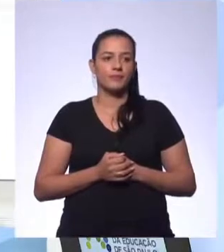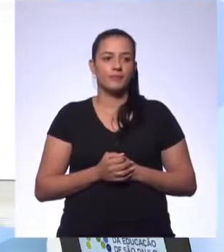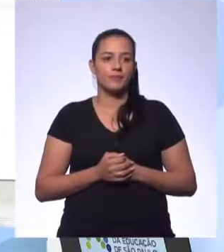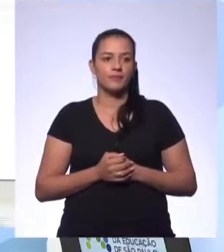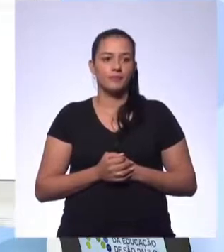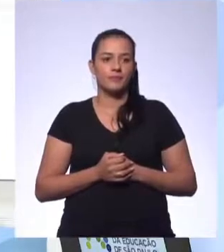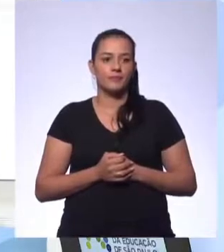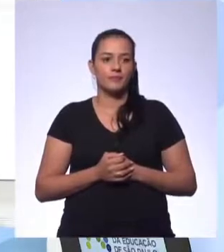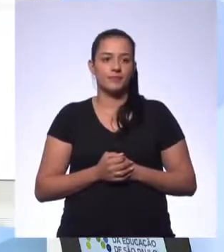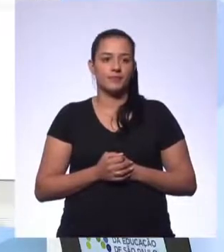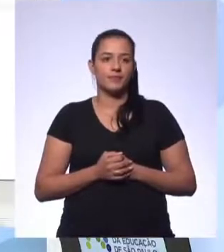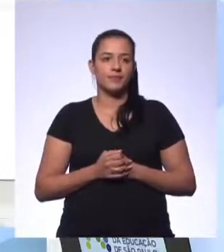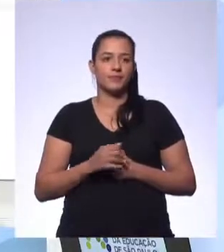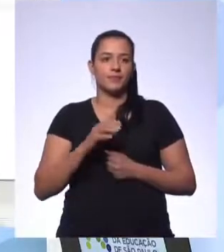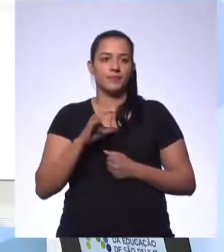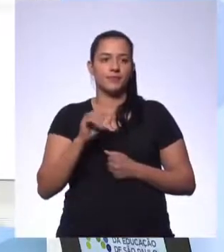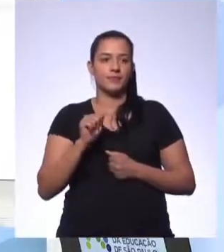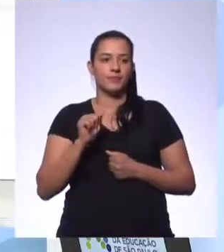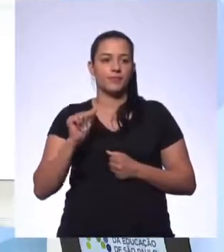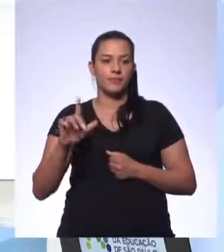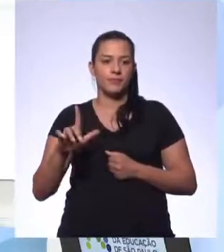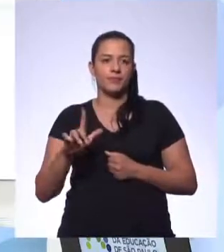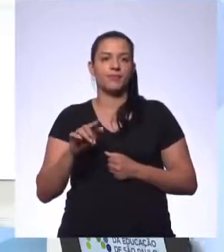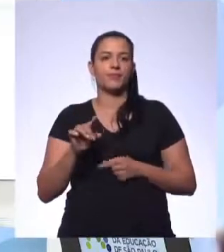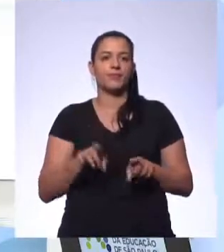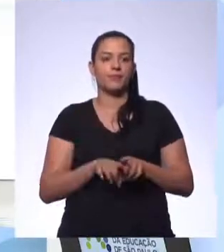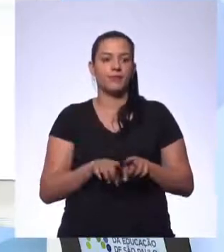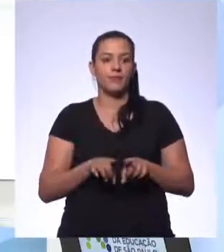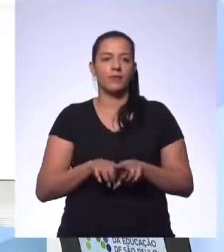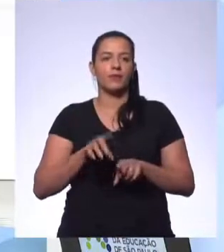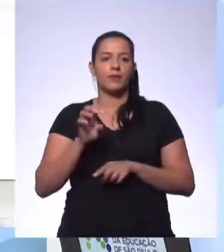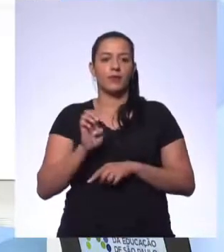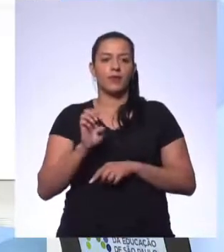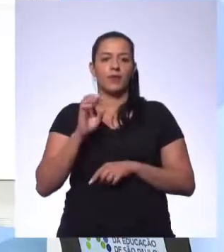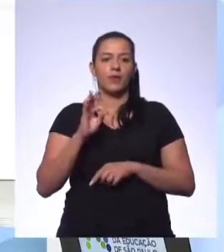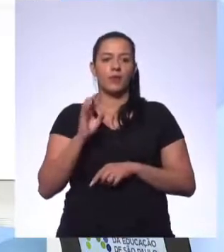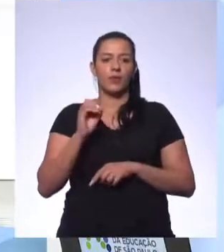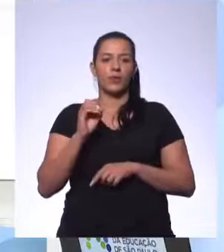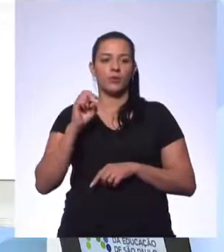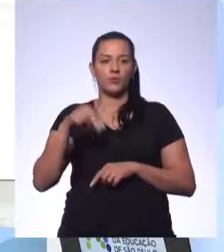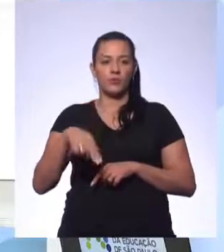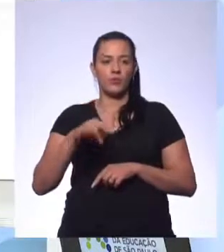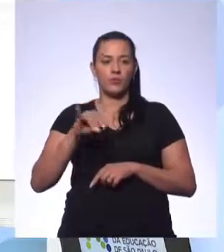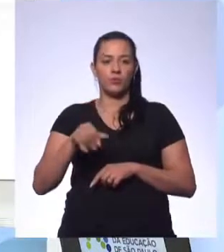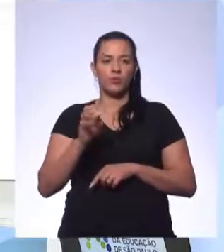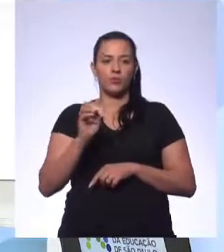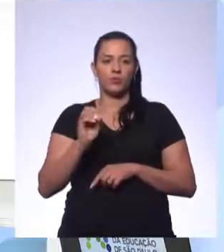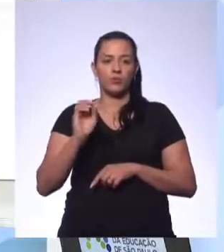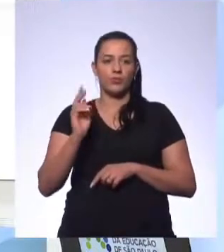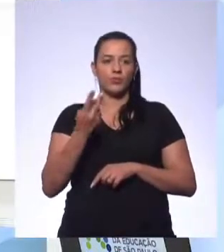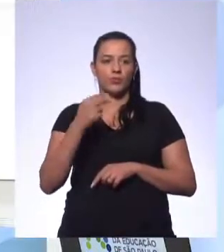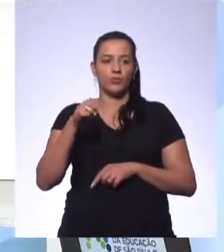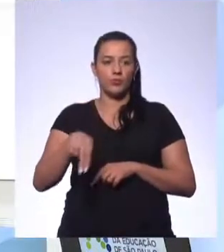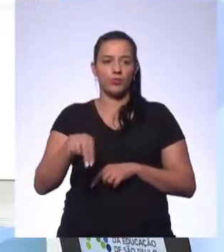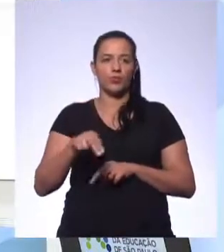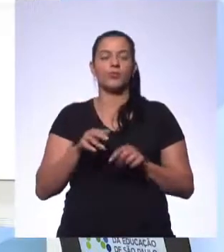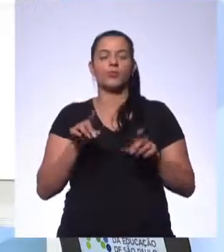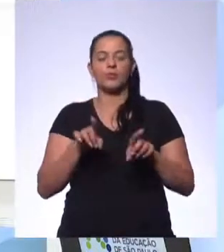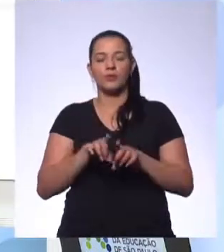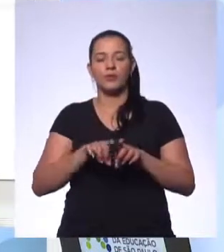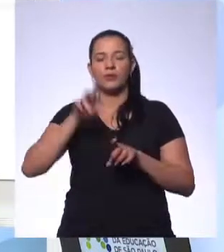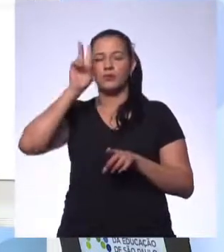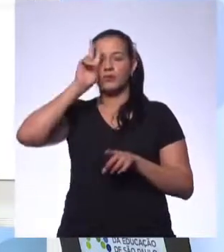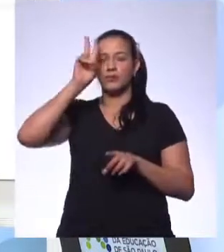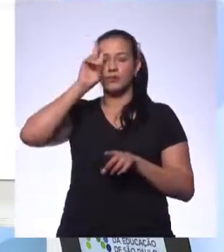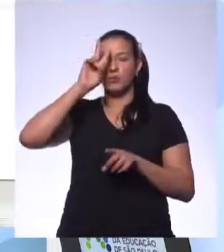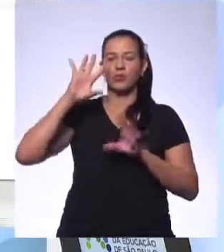bom? O Cal cita o Elton John, inclusive já tem, né, um grande filme, agora foi lançado agora há pouco tempo, né, contando toda a história